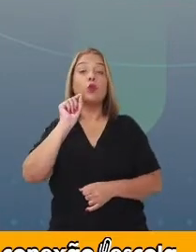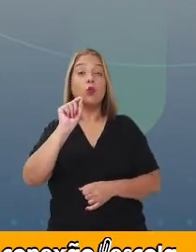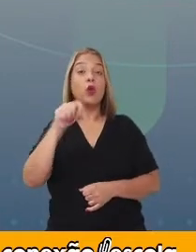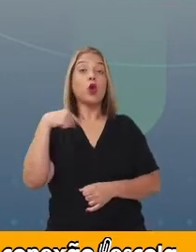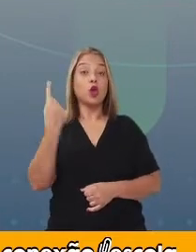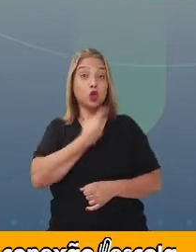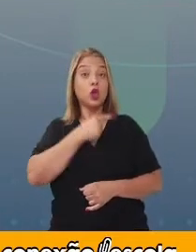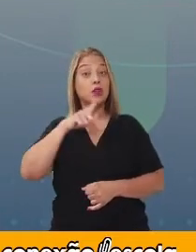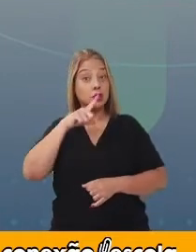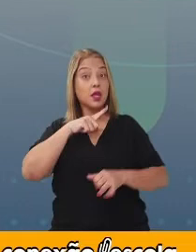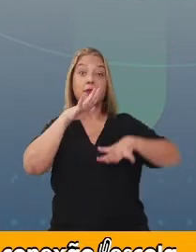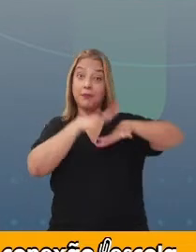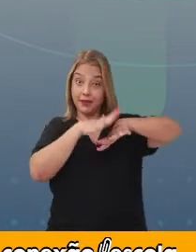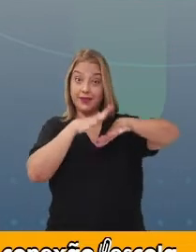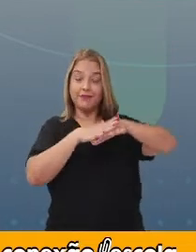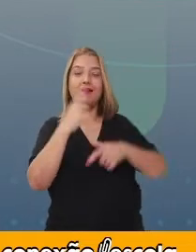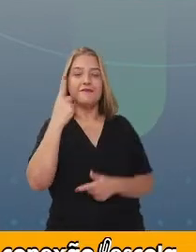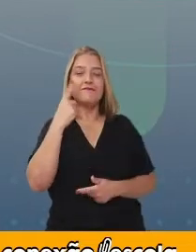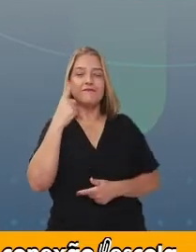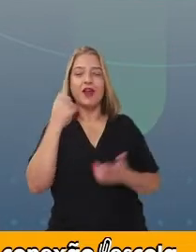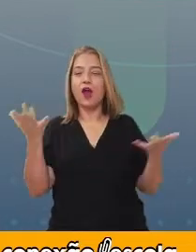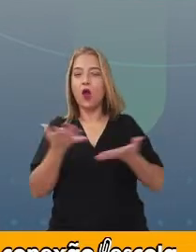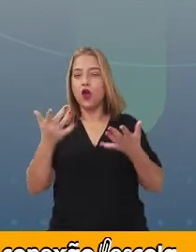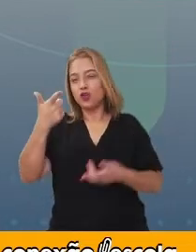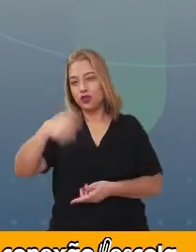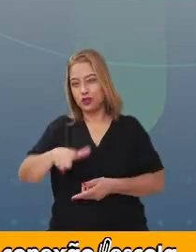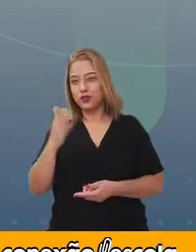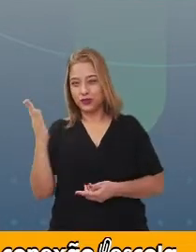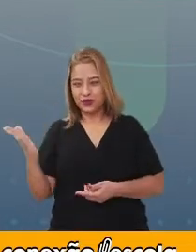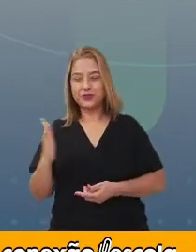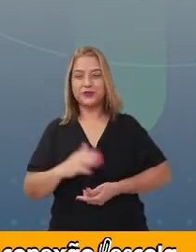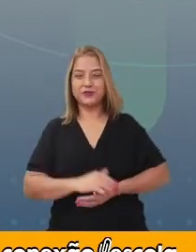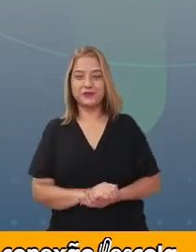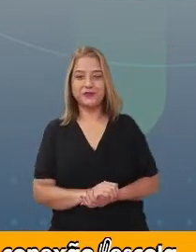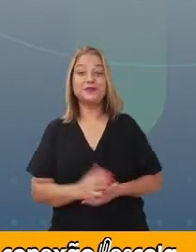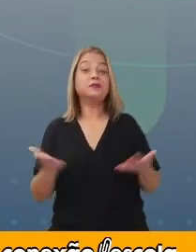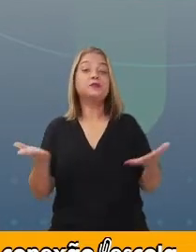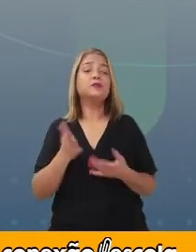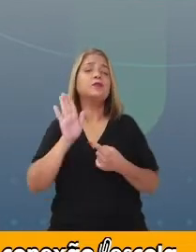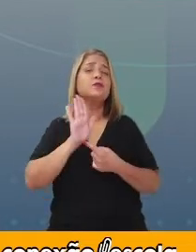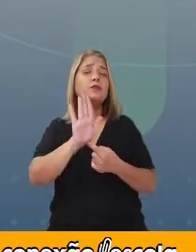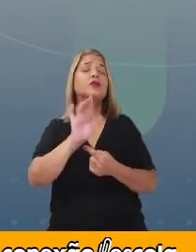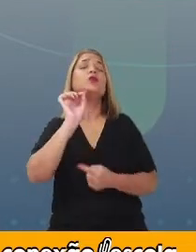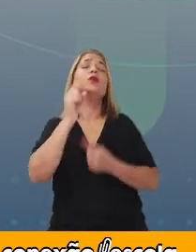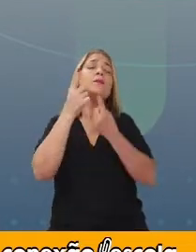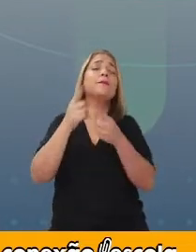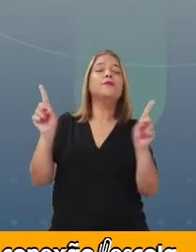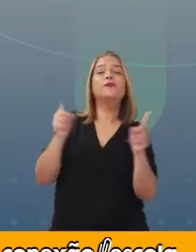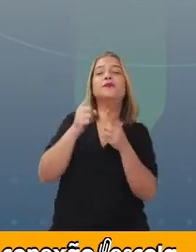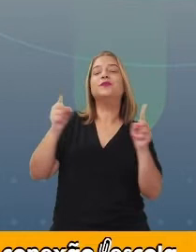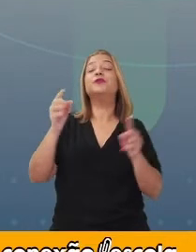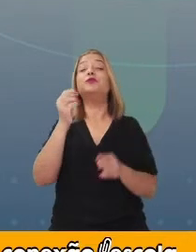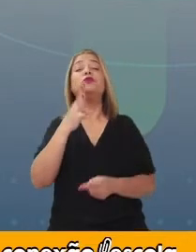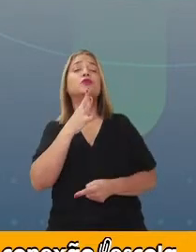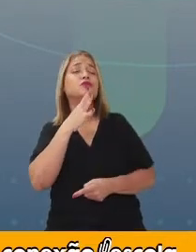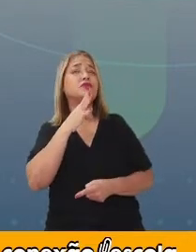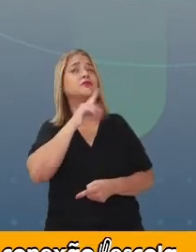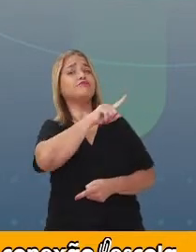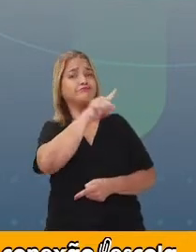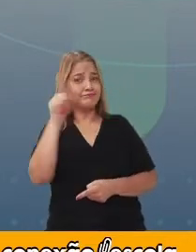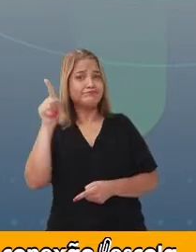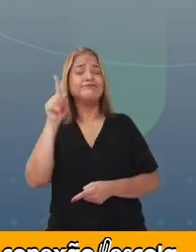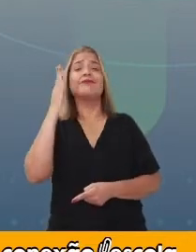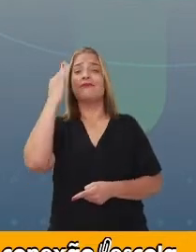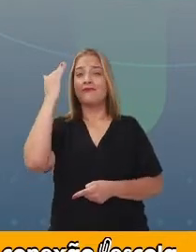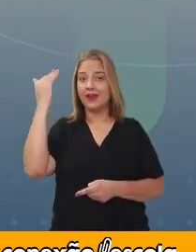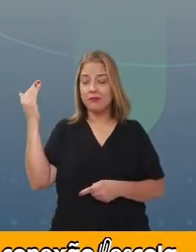com a matemática? Vamos revisar alguns? Hoje eu trouxe para vocês uma música muito conhecida e